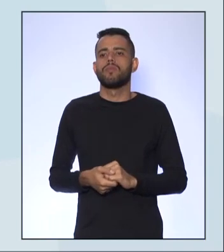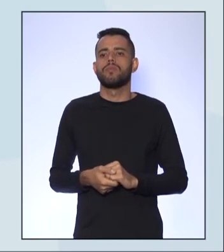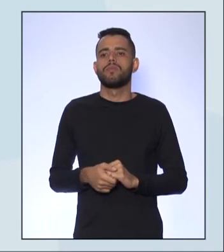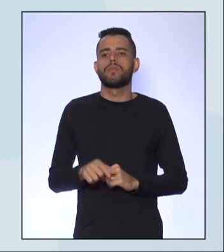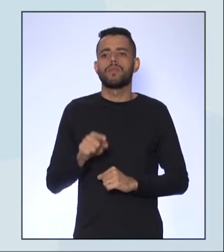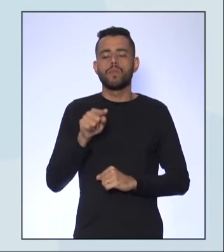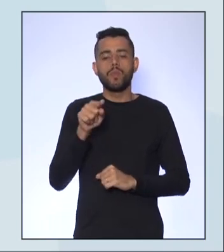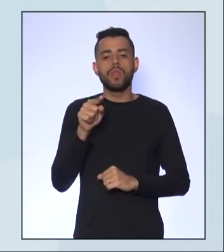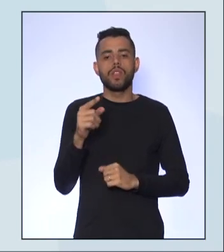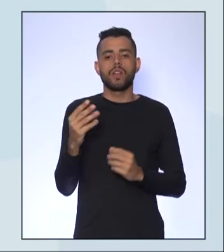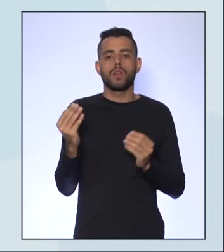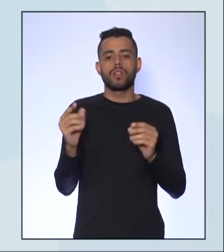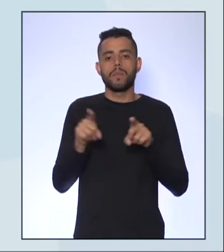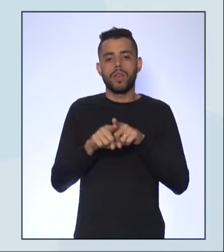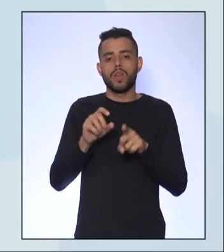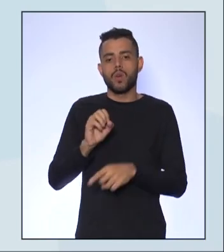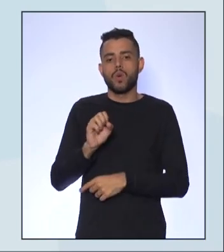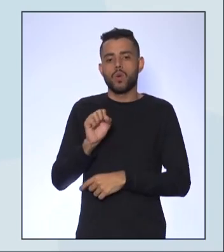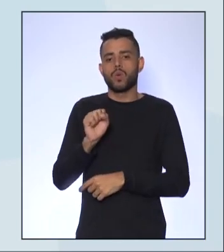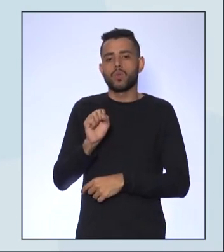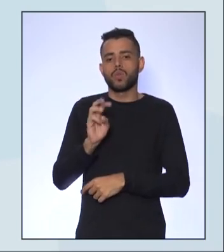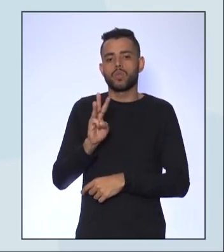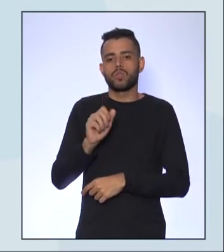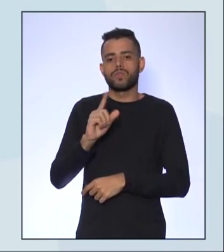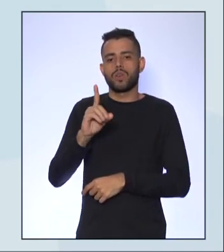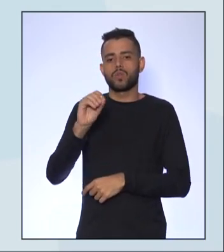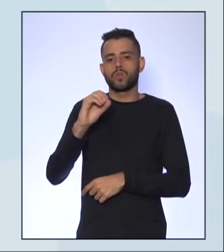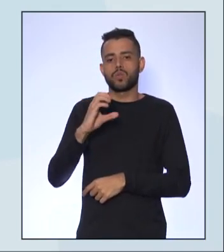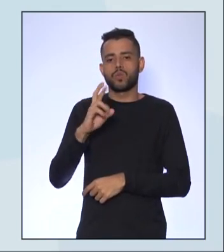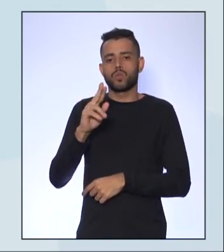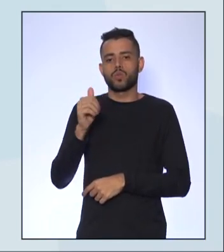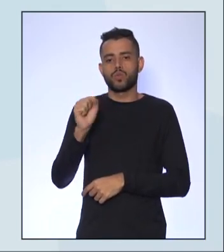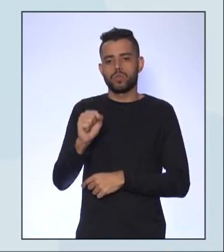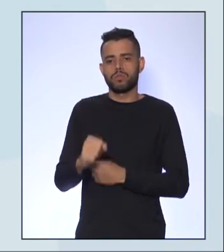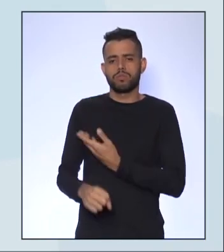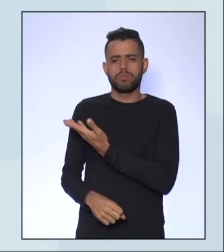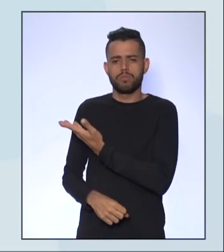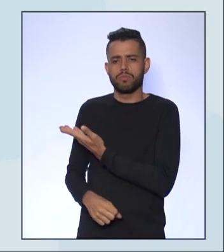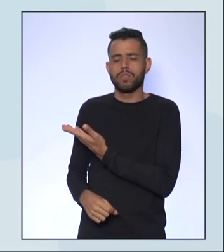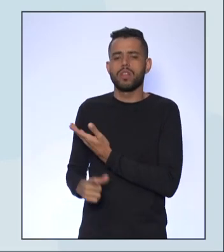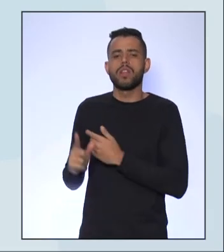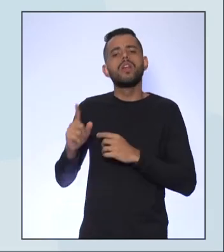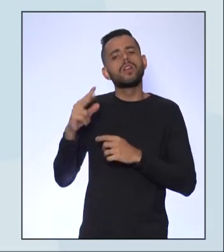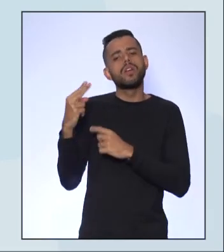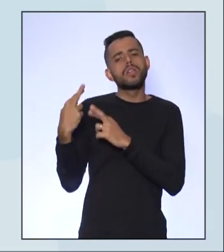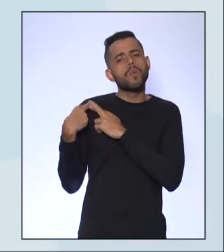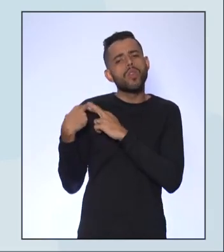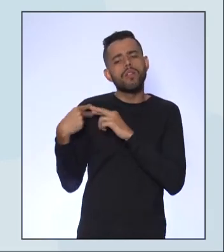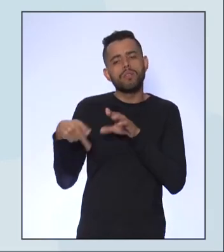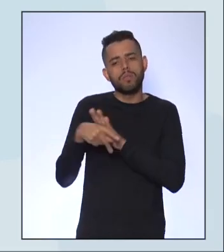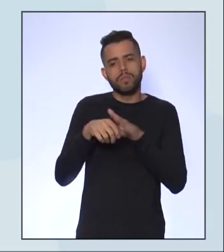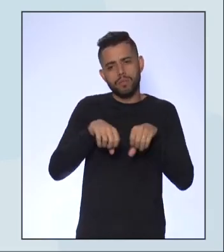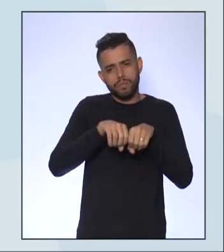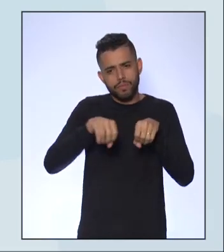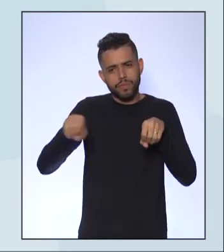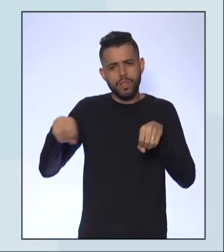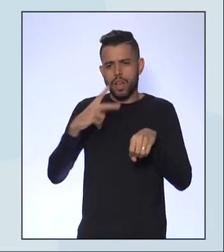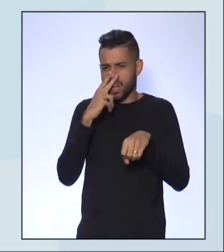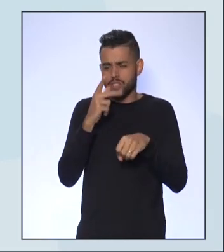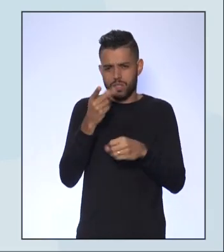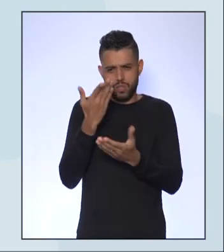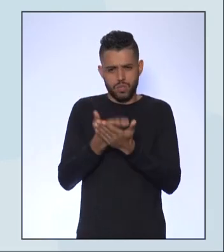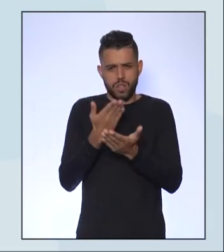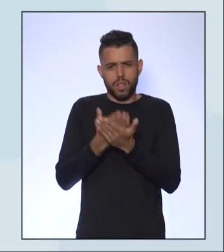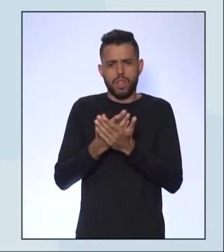o Oswaldo Cruz para fazer a parte do saneamento. A gente trabalhou isso na Revolta da Vacina. Vocês já devem ter estudado um pouquinho sobre isso, sobre a Revolta